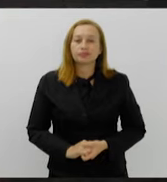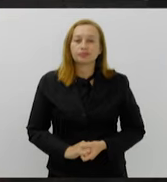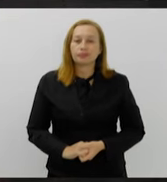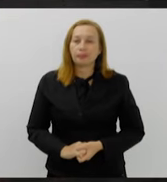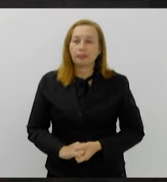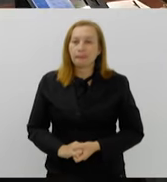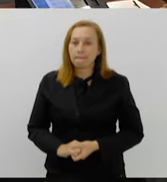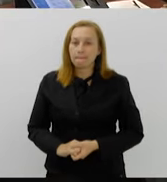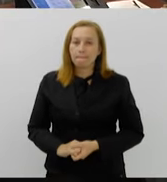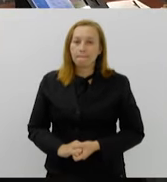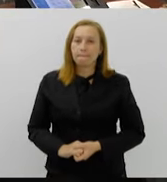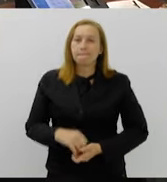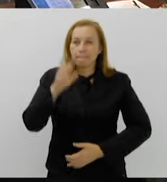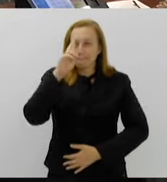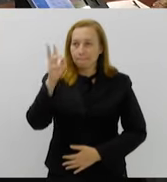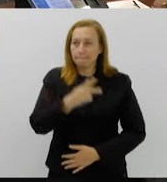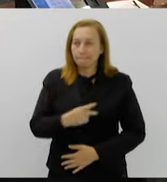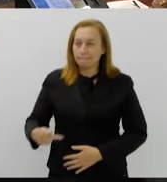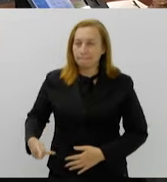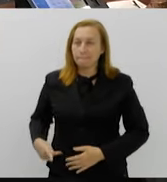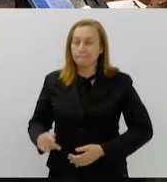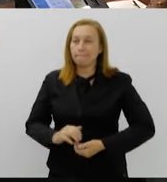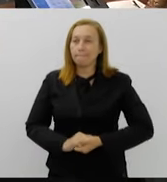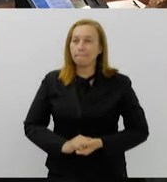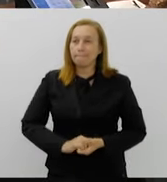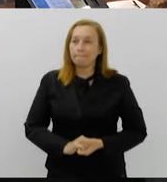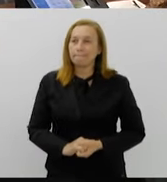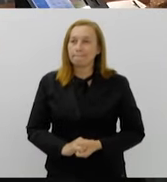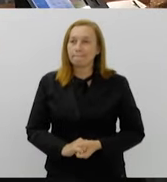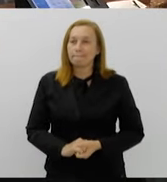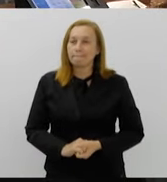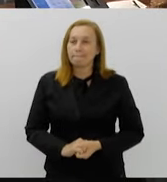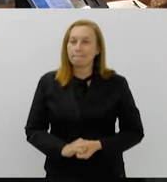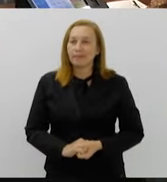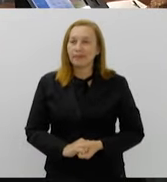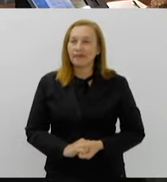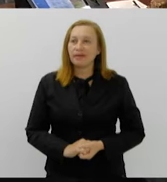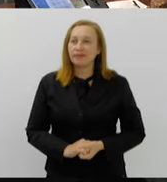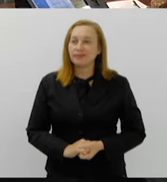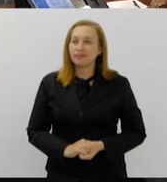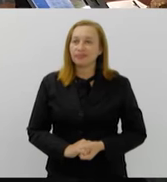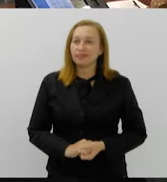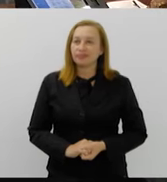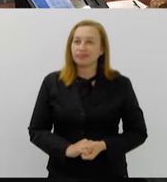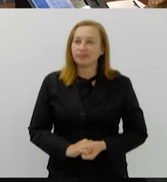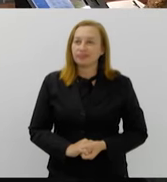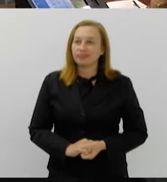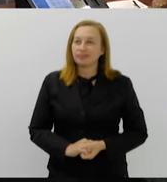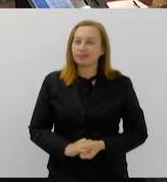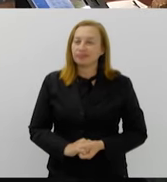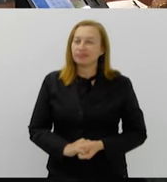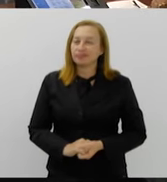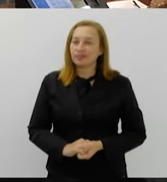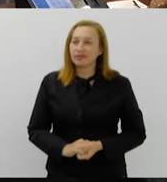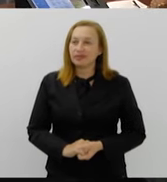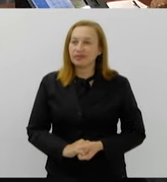serafini senhor presidente ao que tocou sem querer